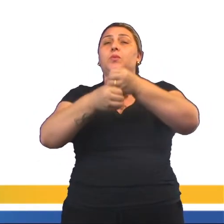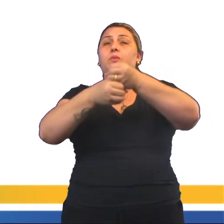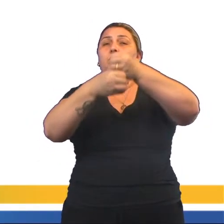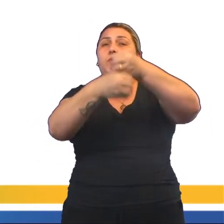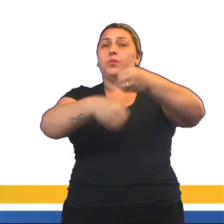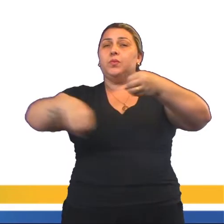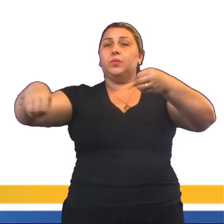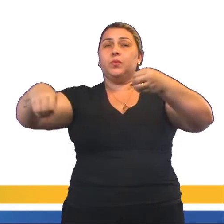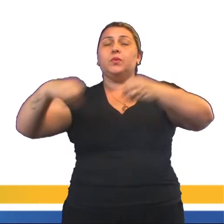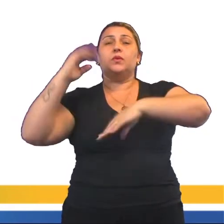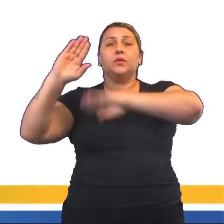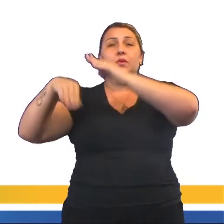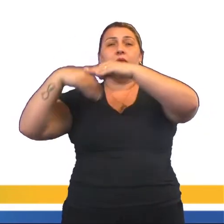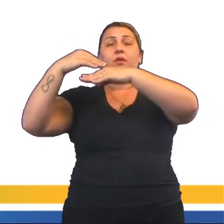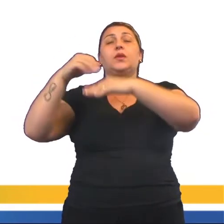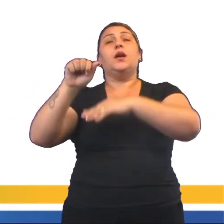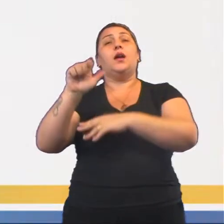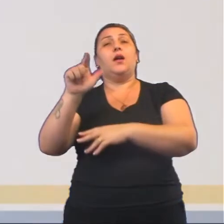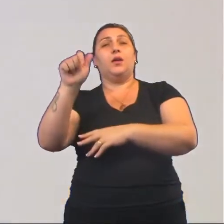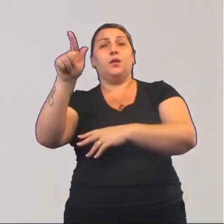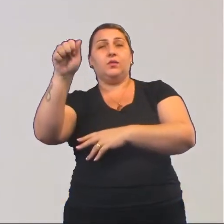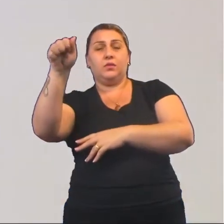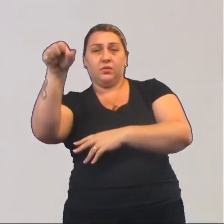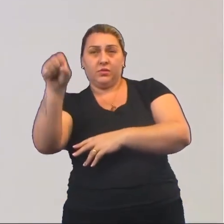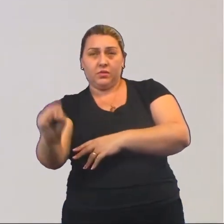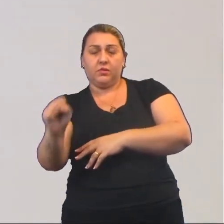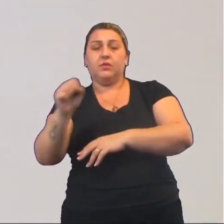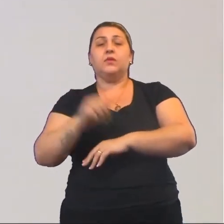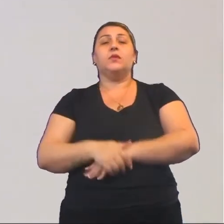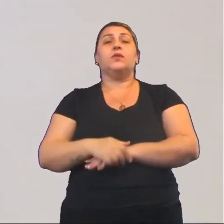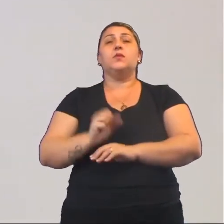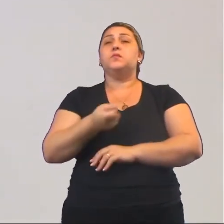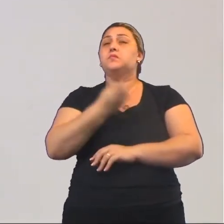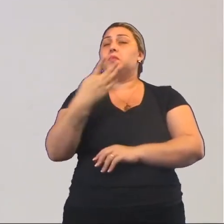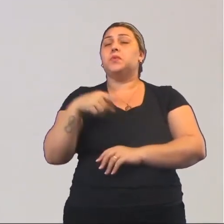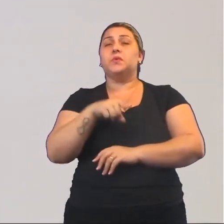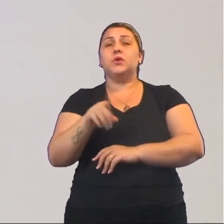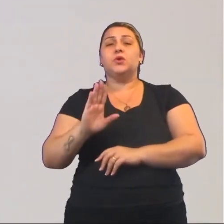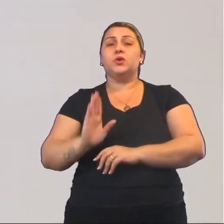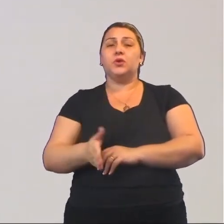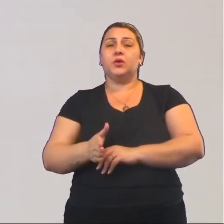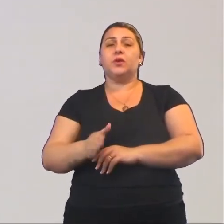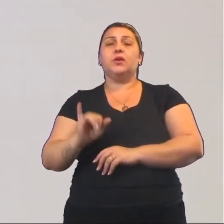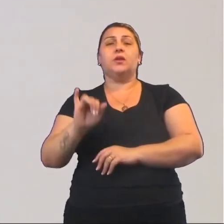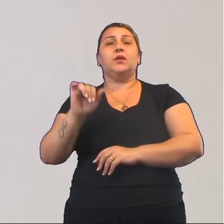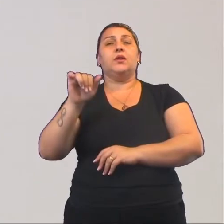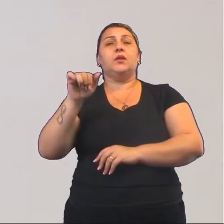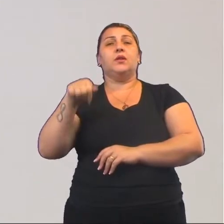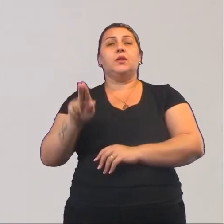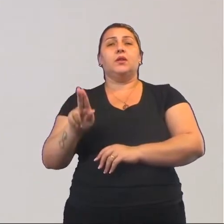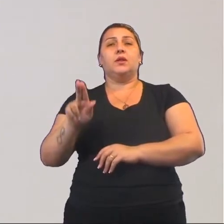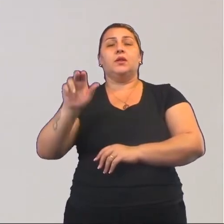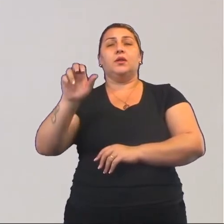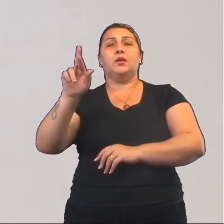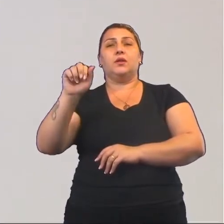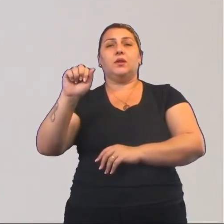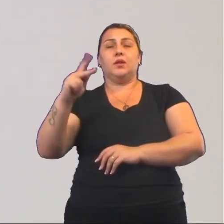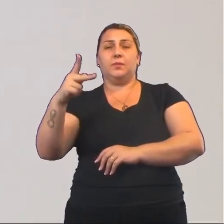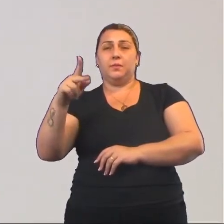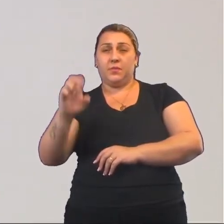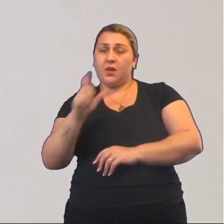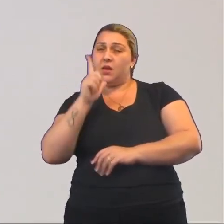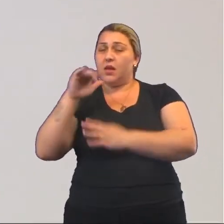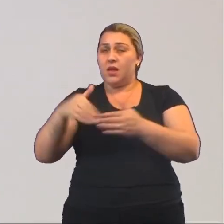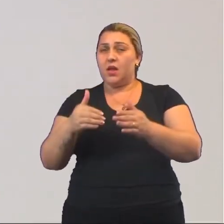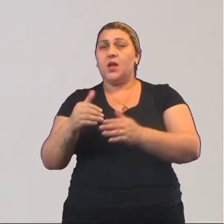pelo desenvolvimento das algas. E aí, com certeza, quantas vezes você não já passou ali no Igarapé, São Francisco, alguns chamam de